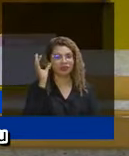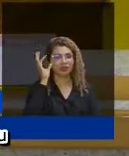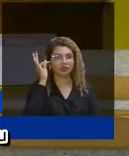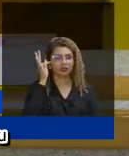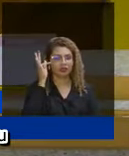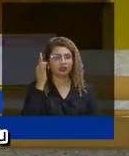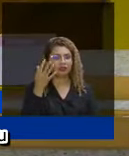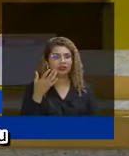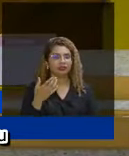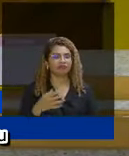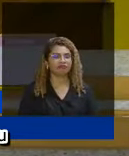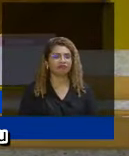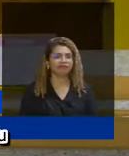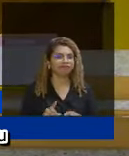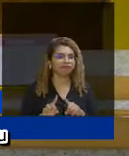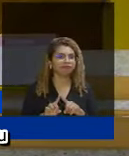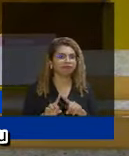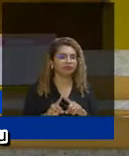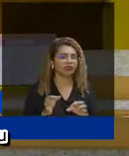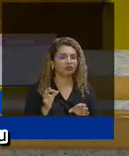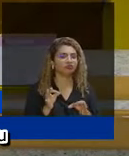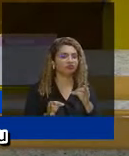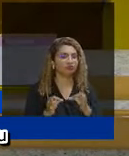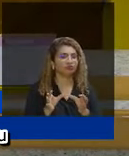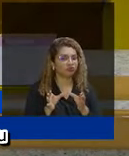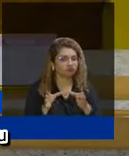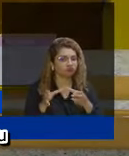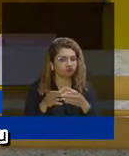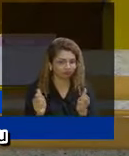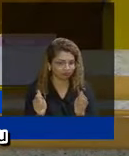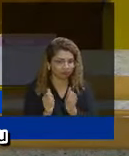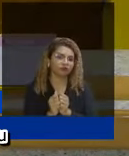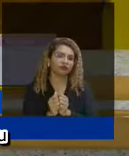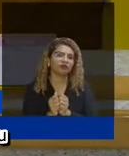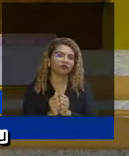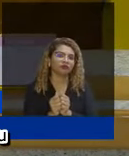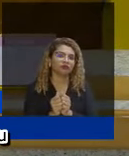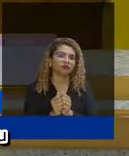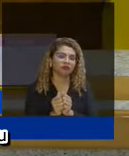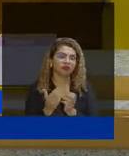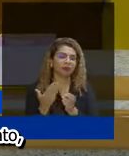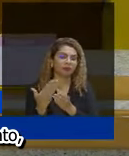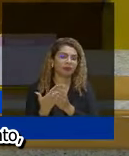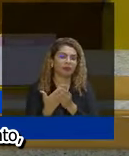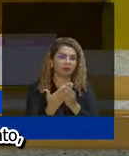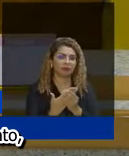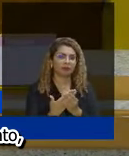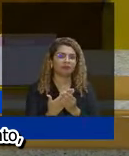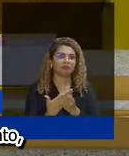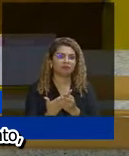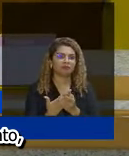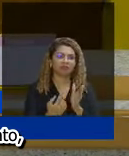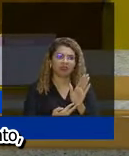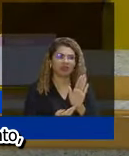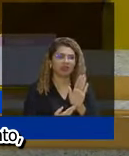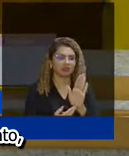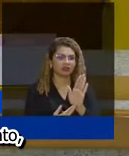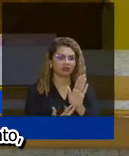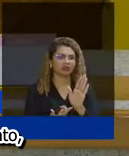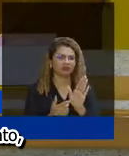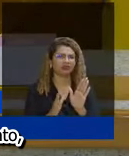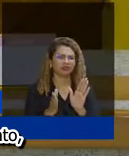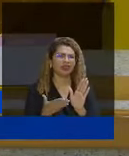um outro também. Foco no desembargador Carmo Antônio. Conjunto. Eu sou o relator. Eu já vou colocá-lo